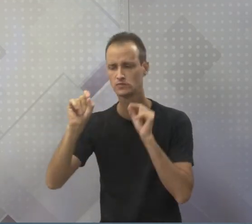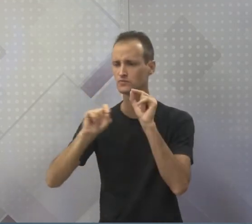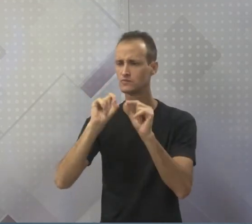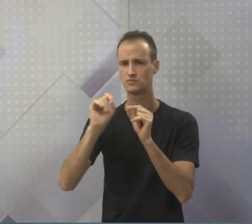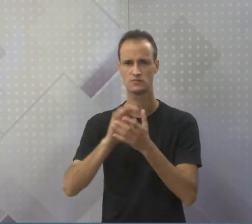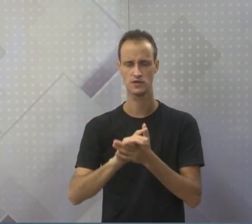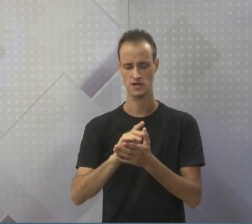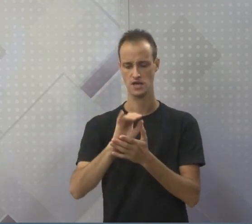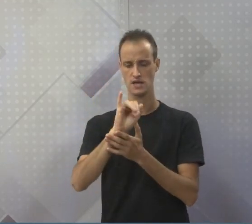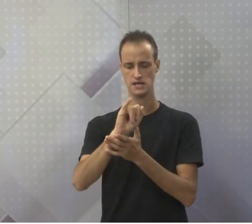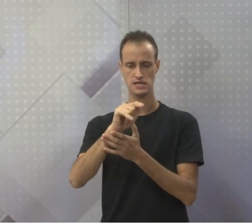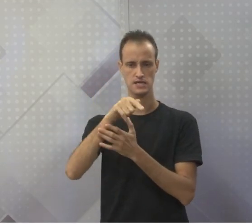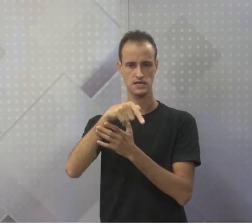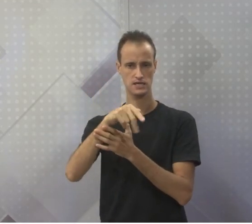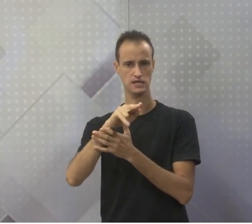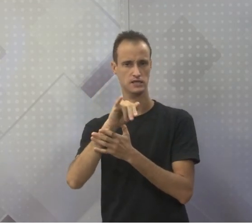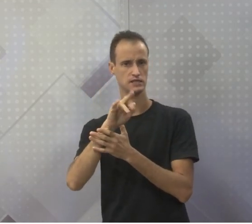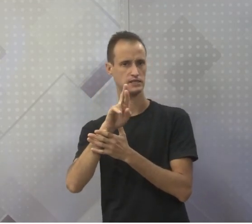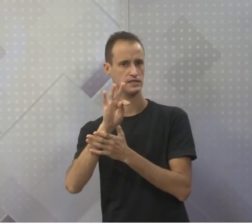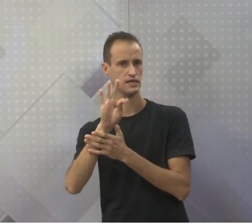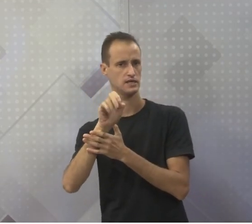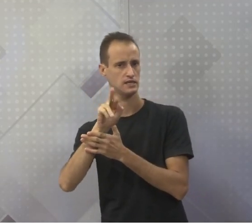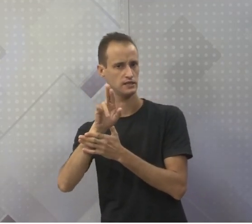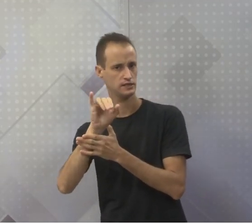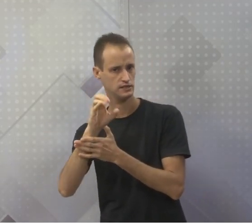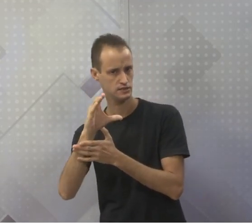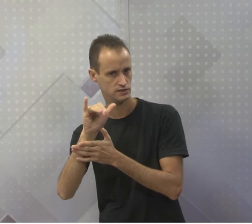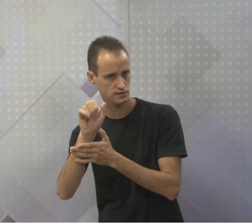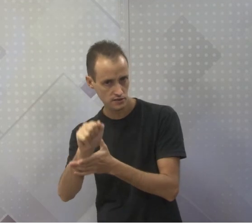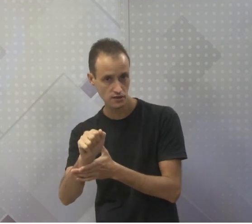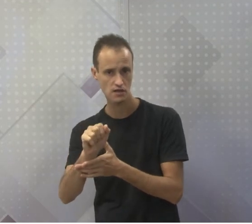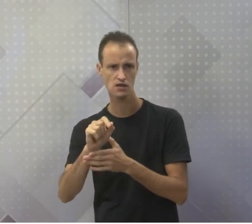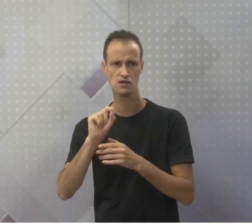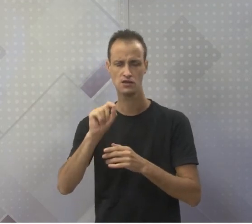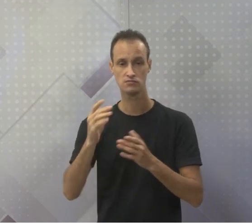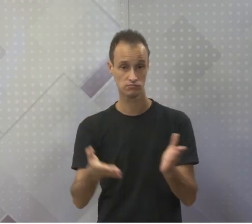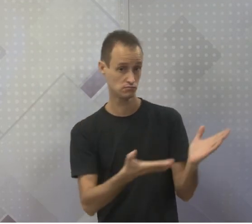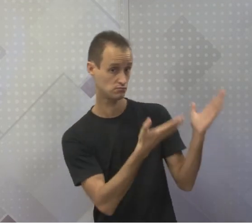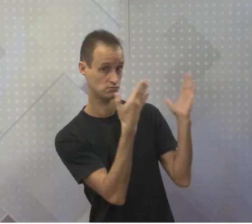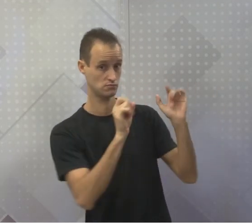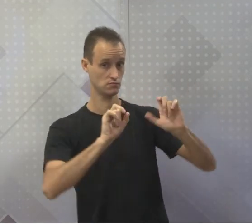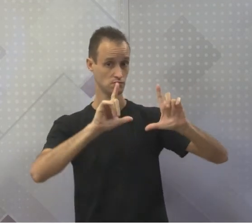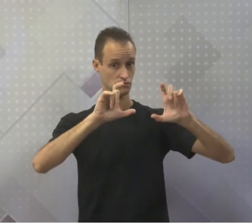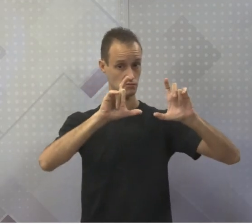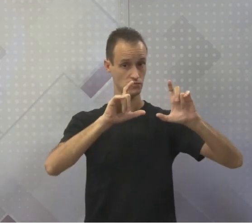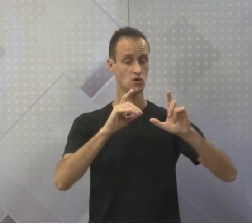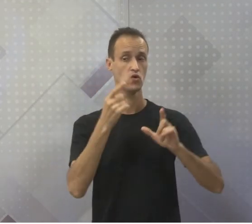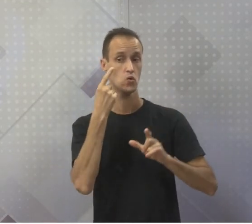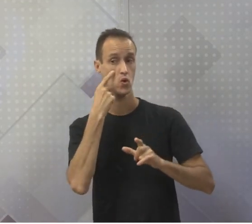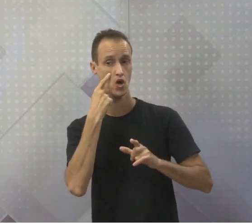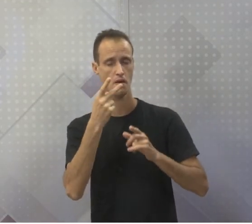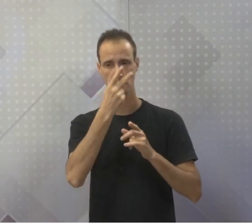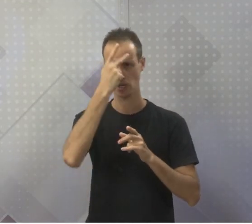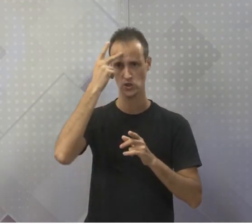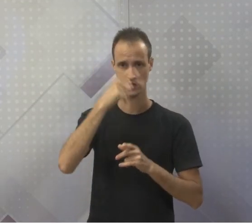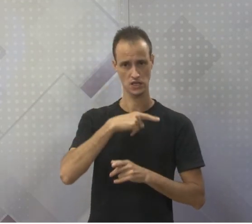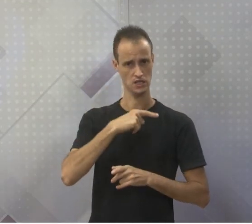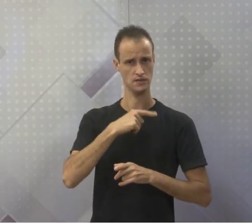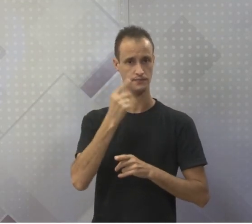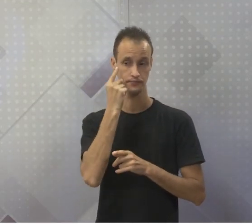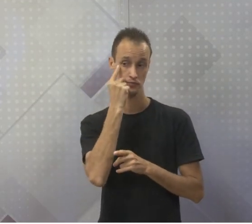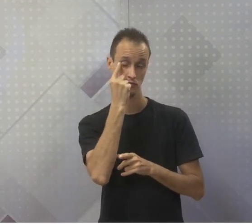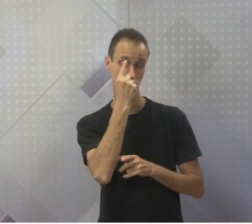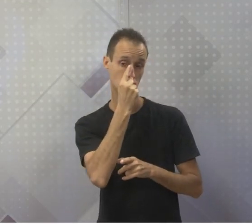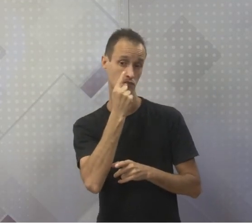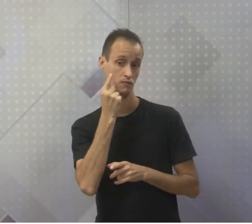de icterícia. Então, na imagem a gente vê fácil aqui uma pessoa